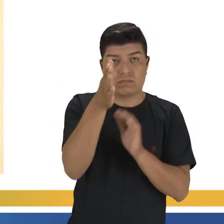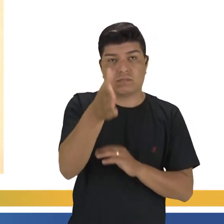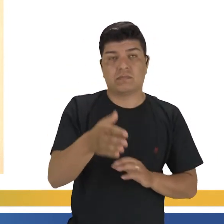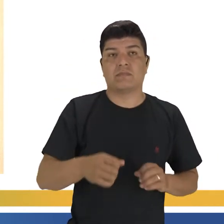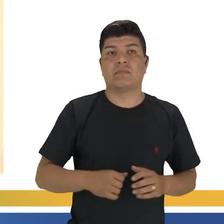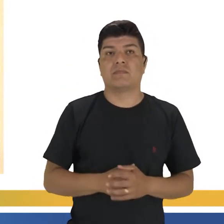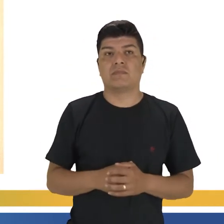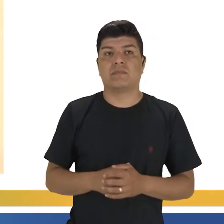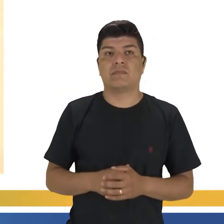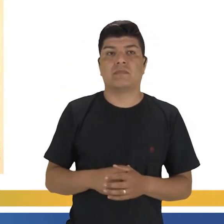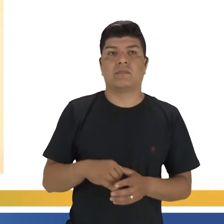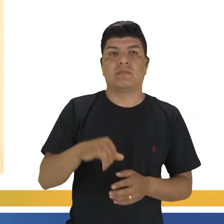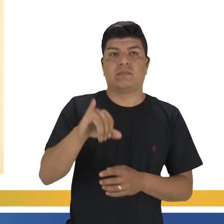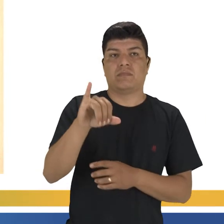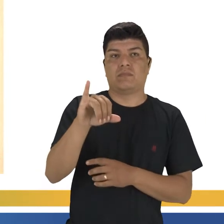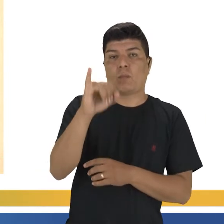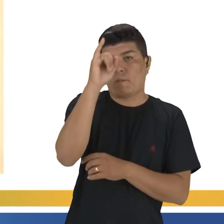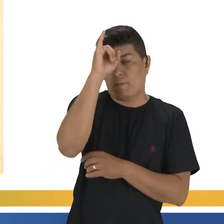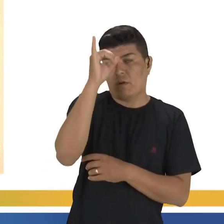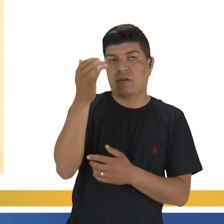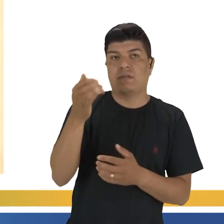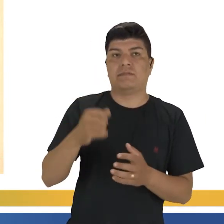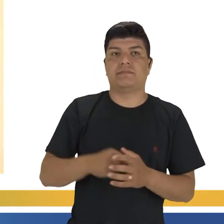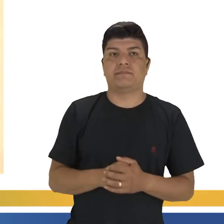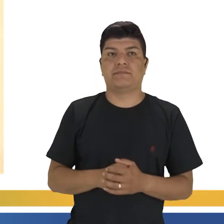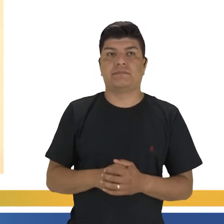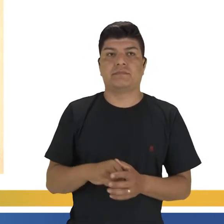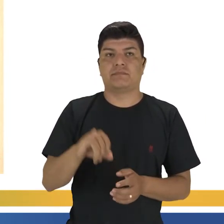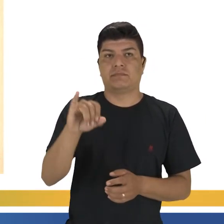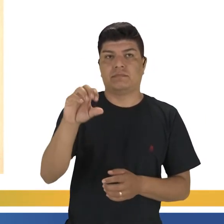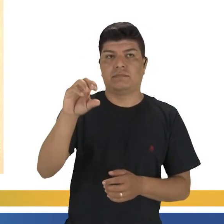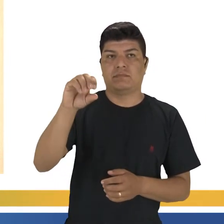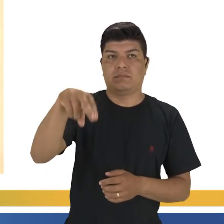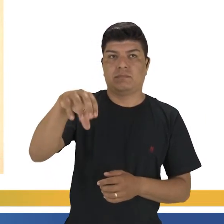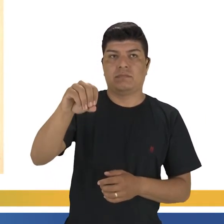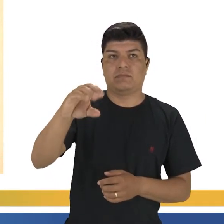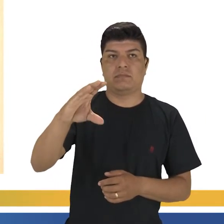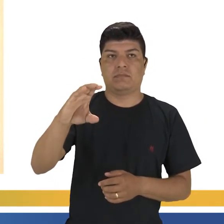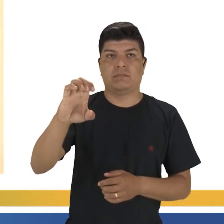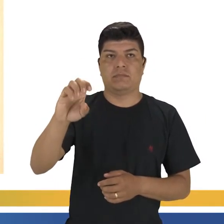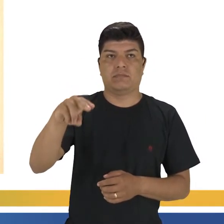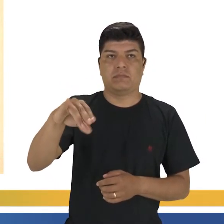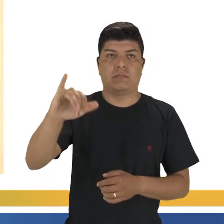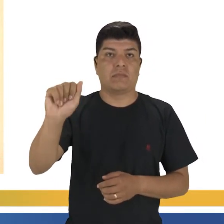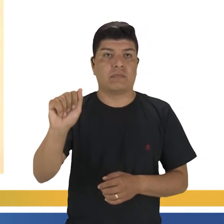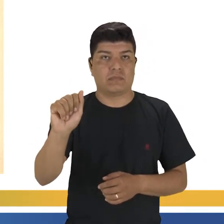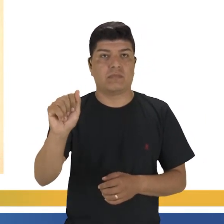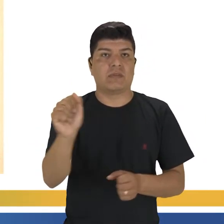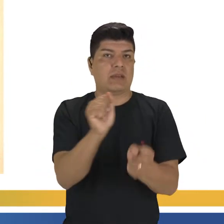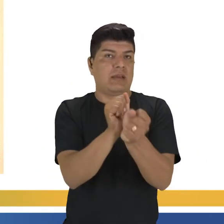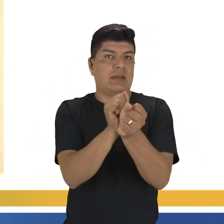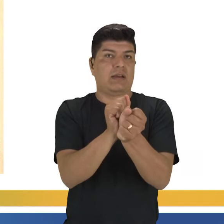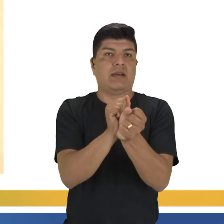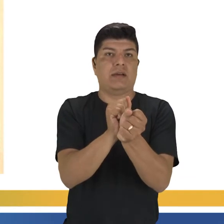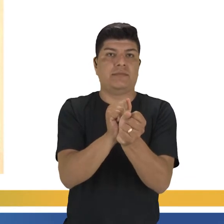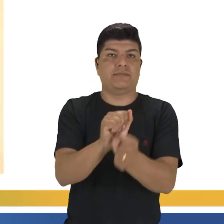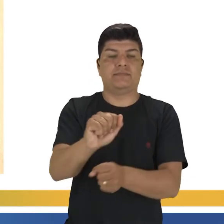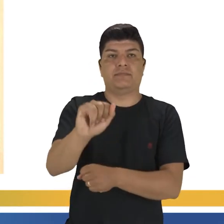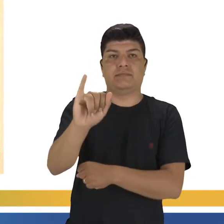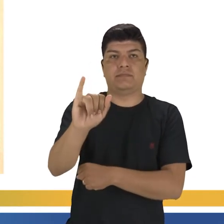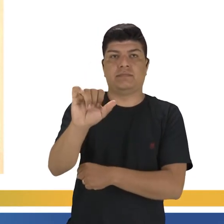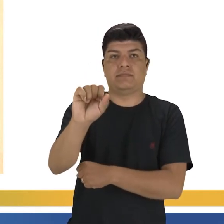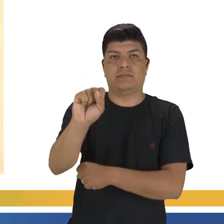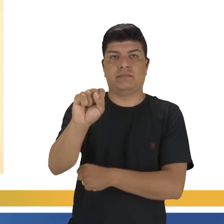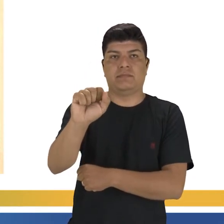direta? Inocência, de Visconde de Taunay, grave esse nome. A Escravizaura, não é? Que